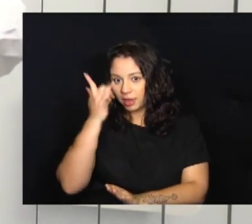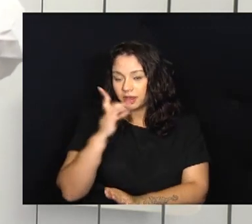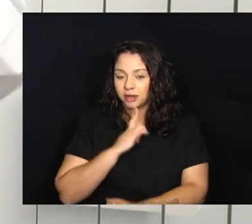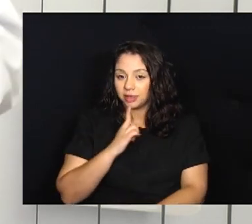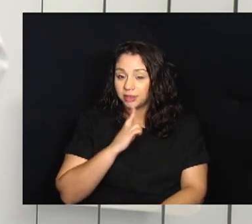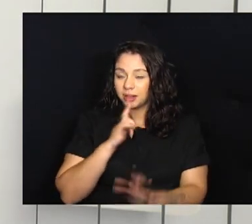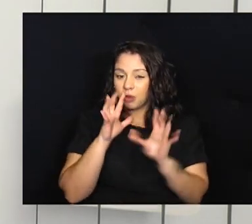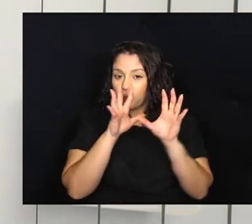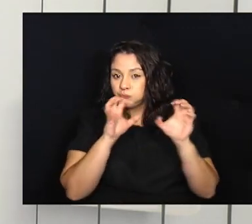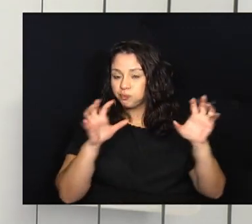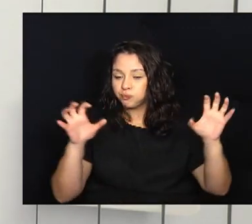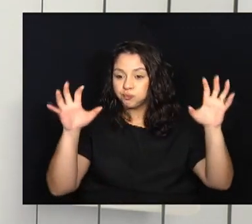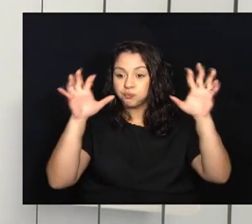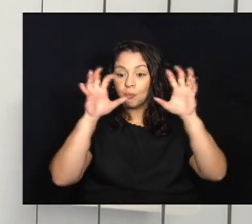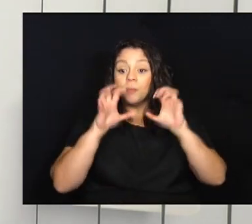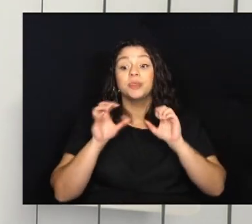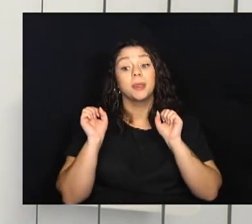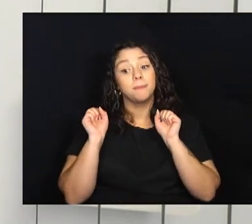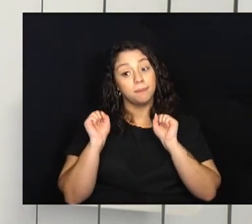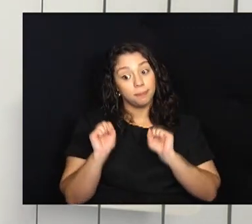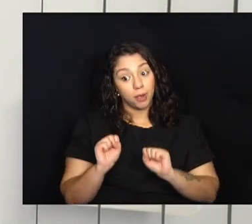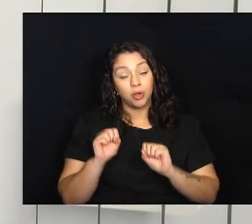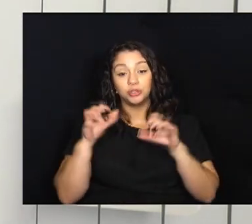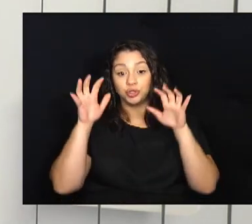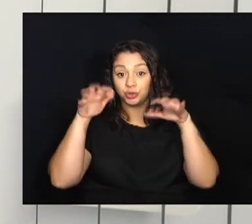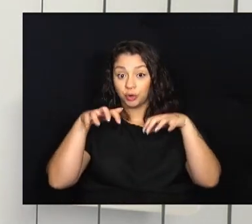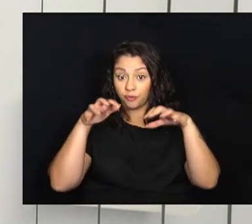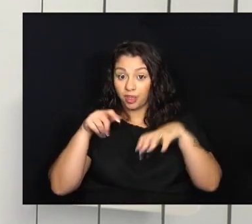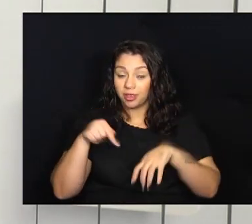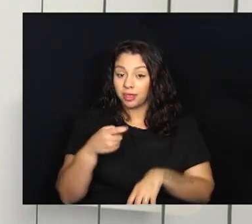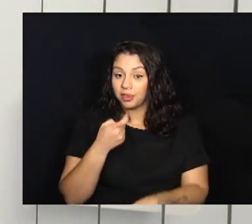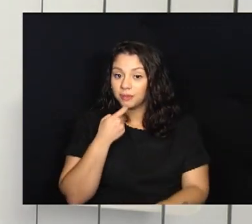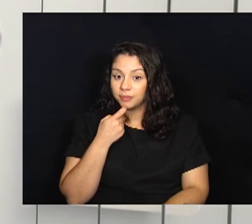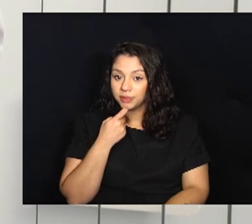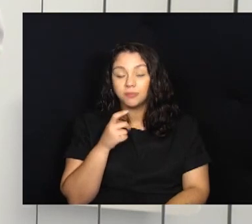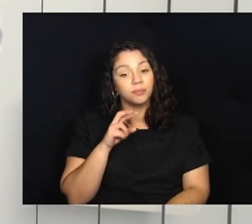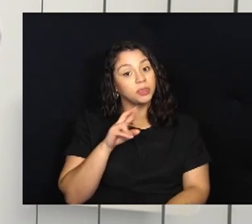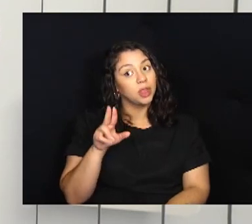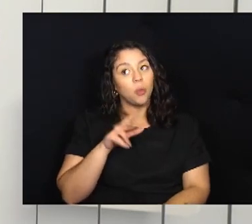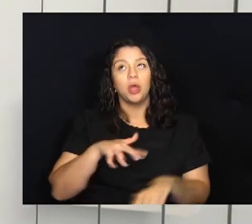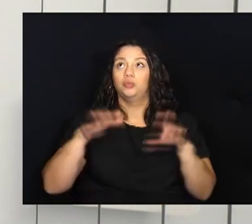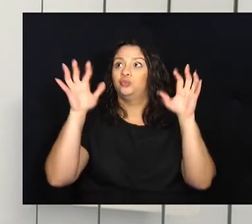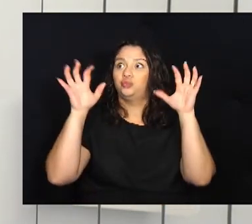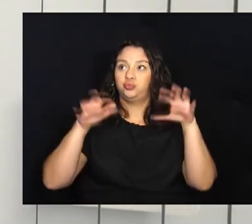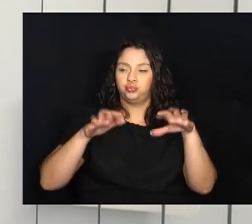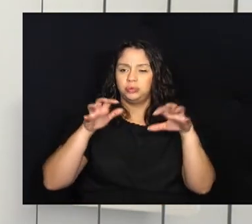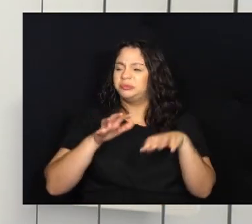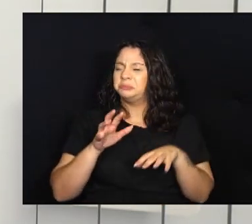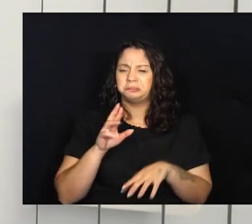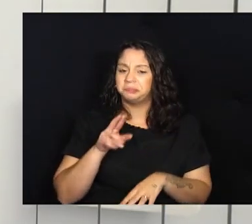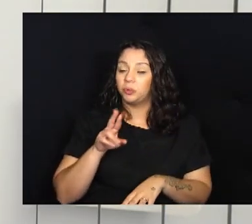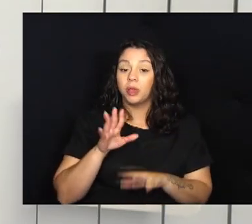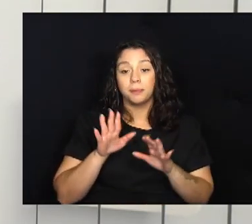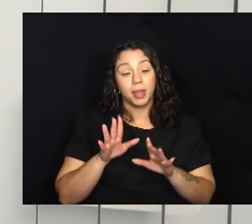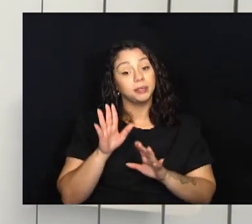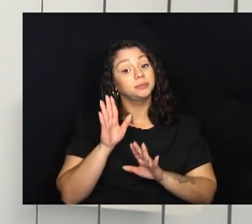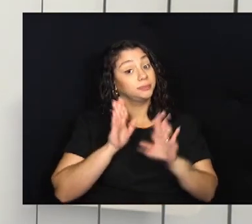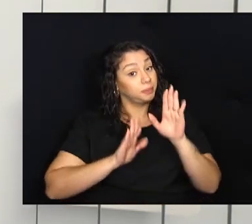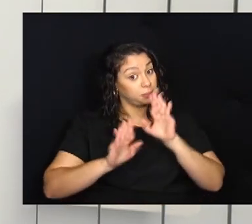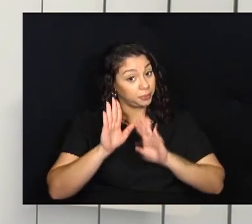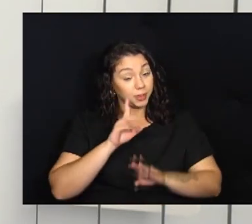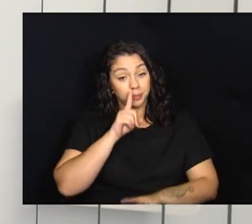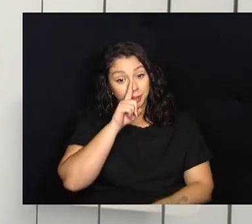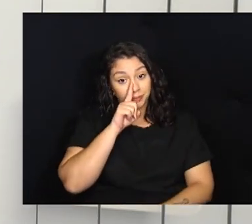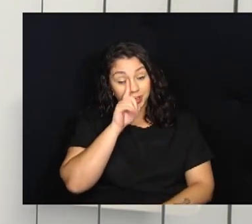a nebulosidade e pode chover aqui em Campinas. Não é em grande intensidade, mas para você se prevenir, saia